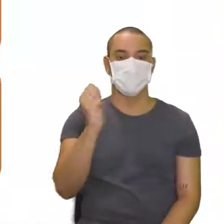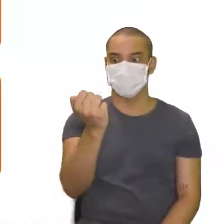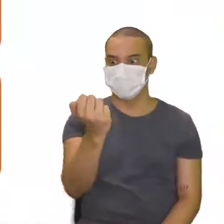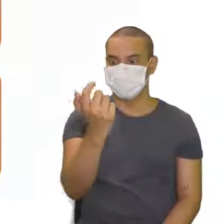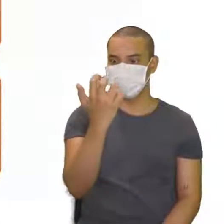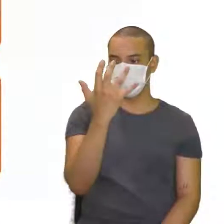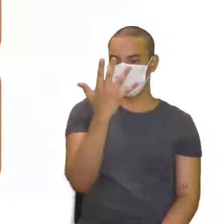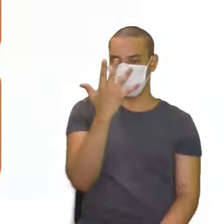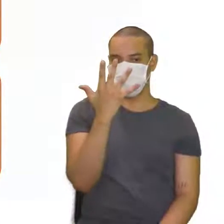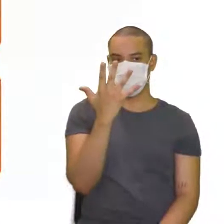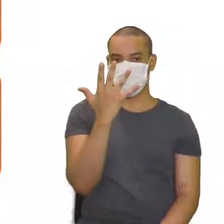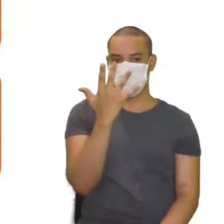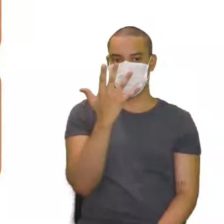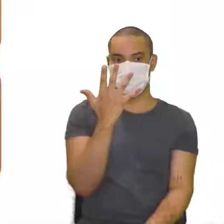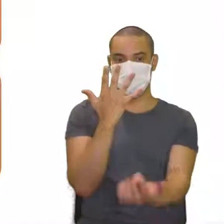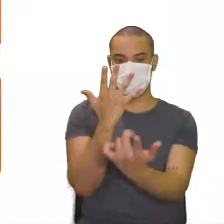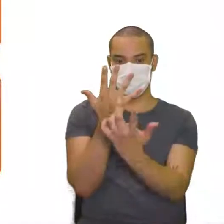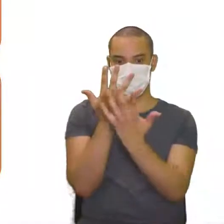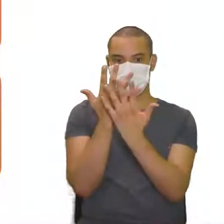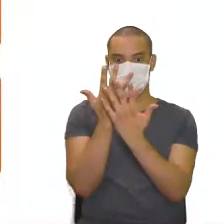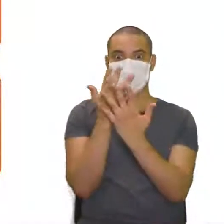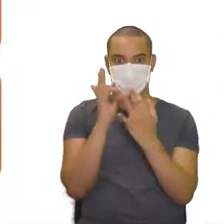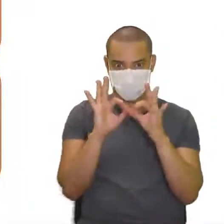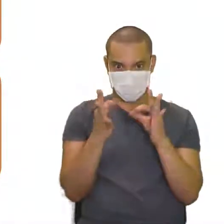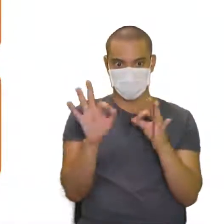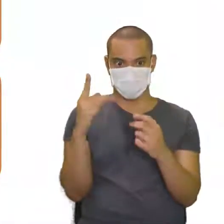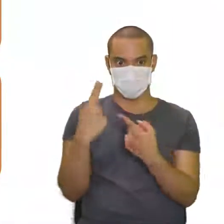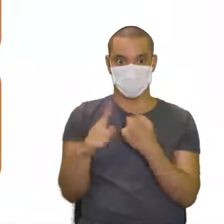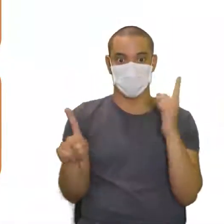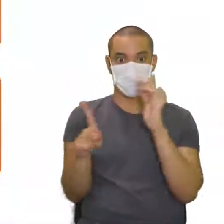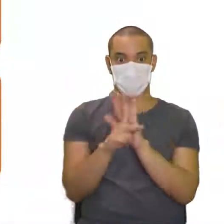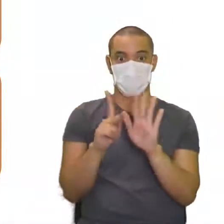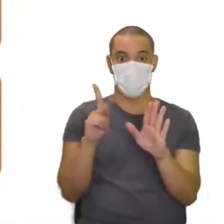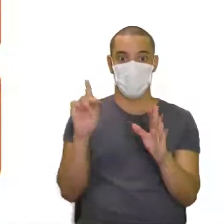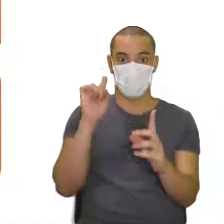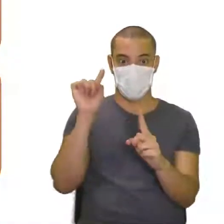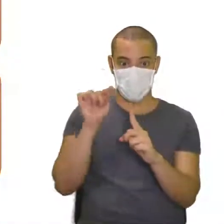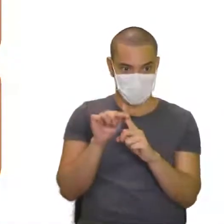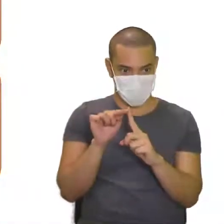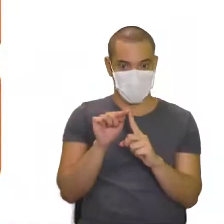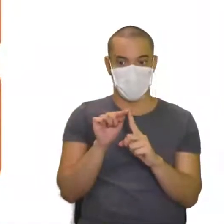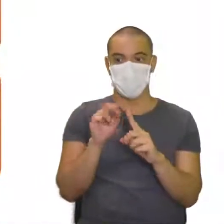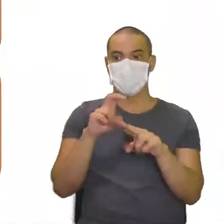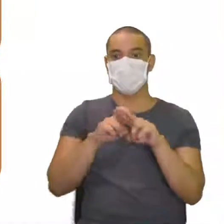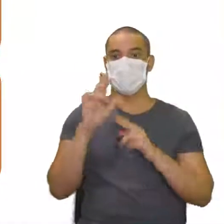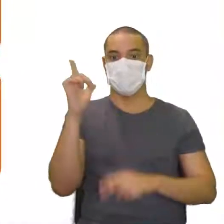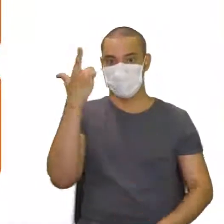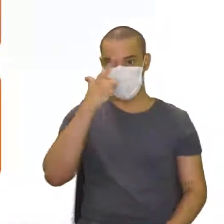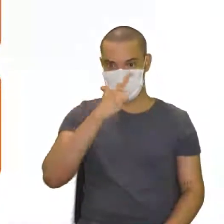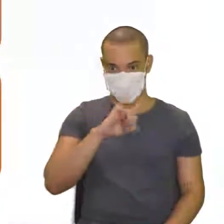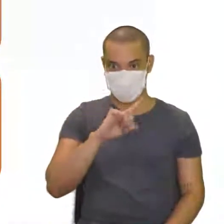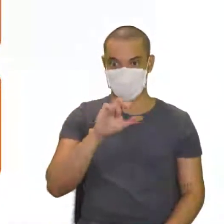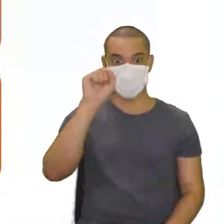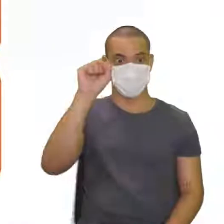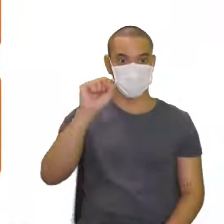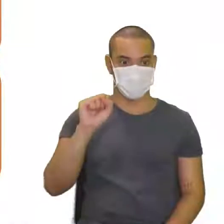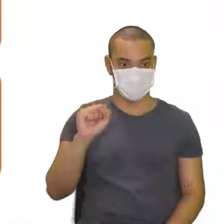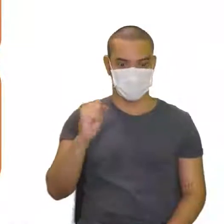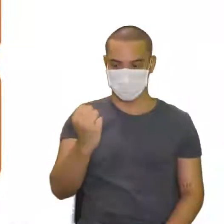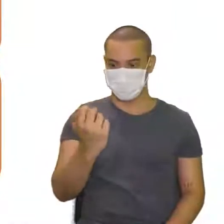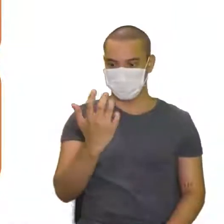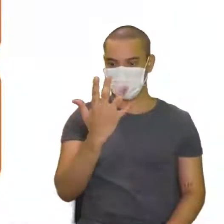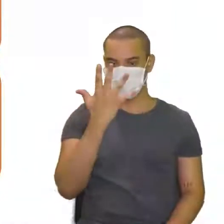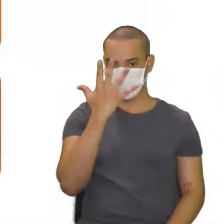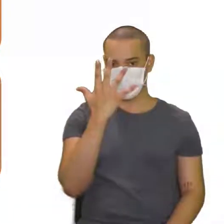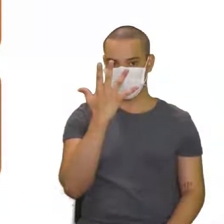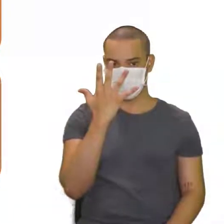espira entram pela face, que está voltada ali, então a gente tem o polo sul, ok? Então